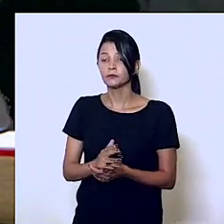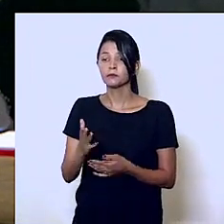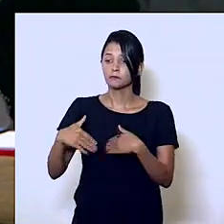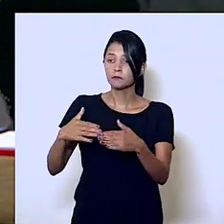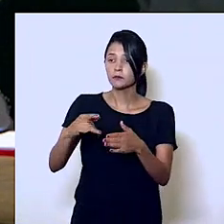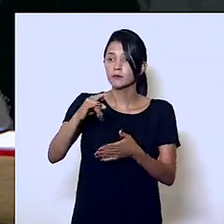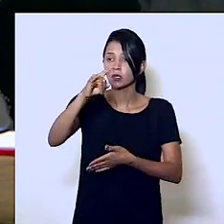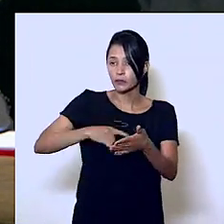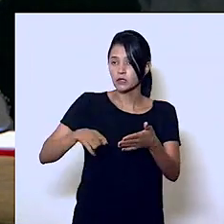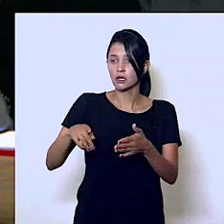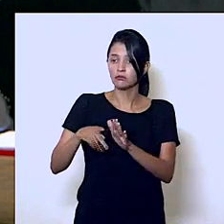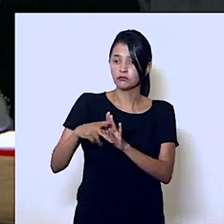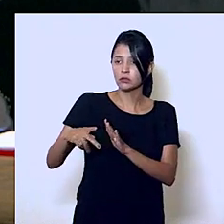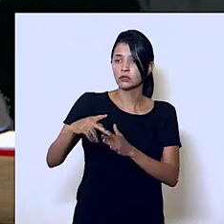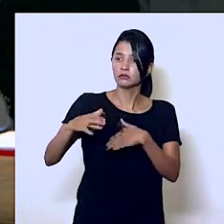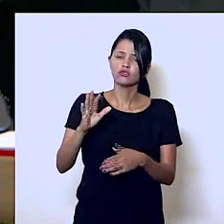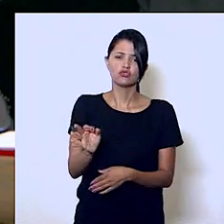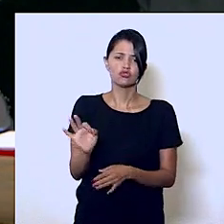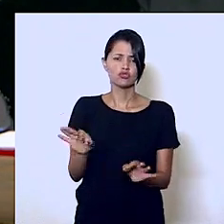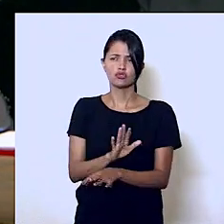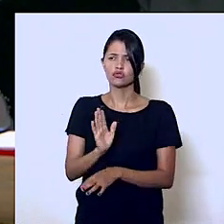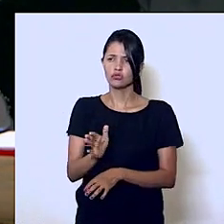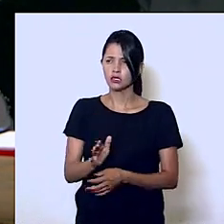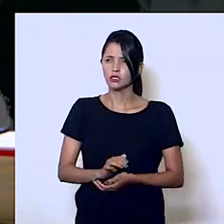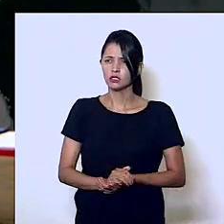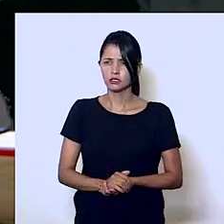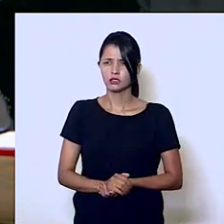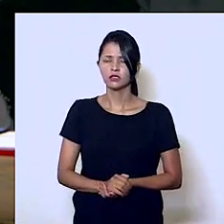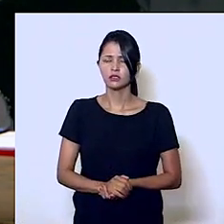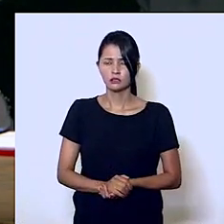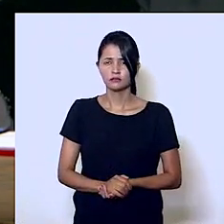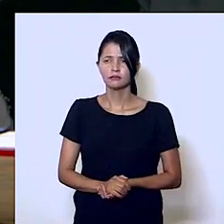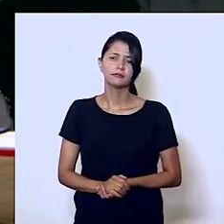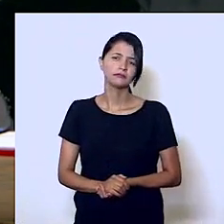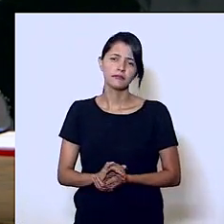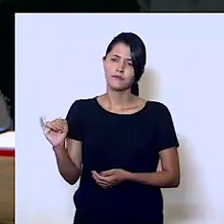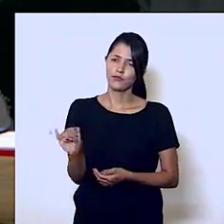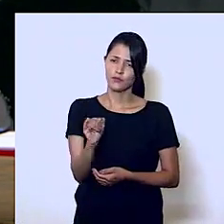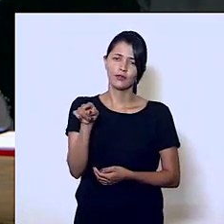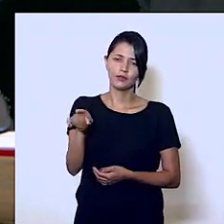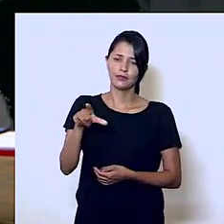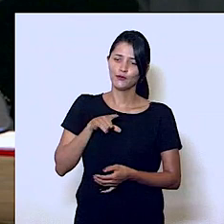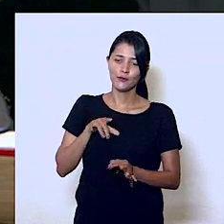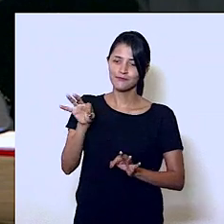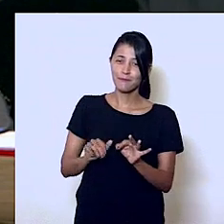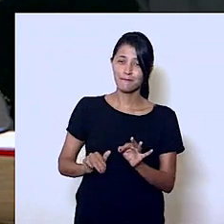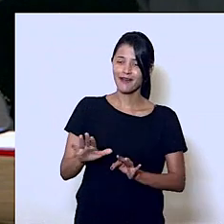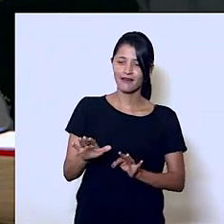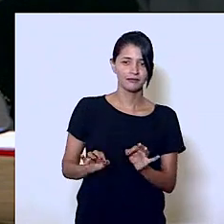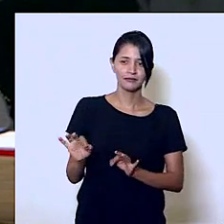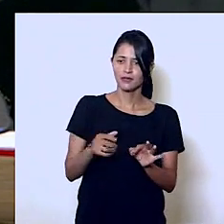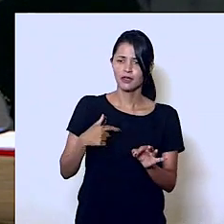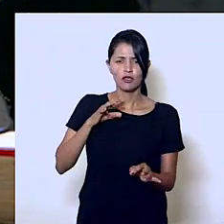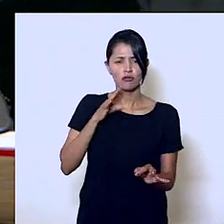que está, enfim, hoje aberta, é uma documentação excepcional, que foi uma das negociações mais bem preparadas, que eu assisti muitas, né, na